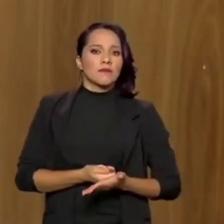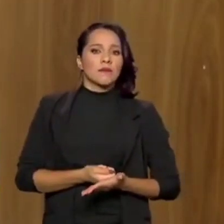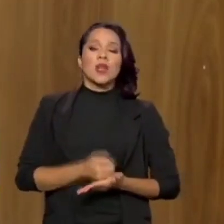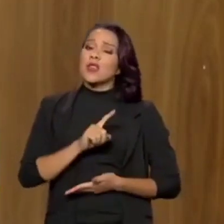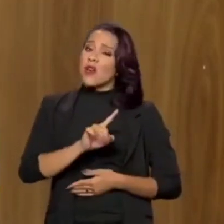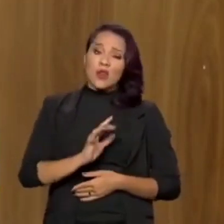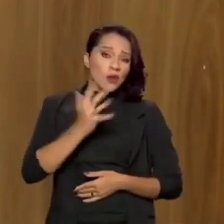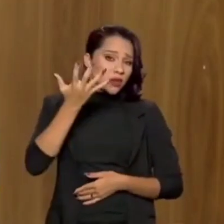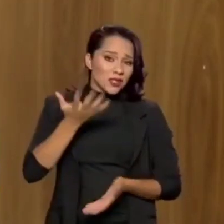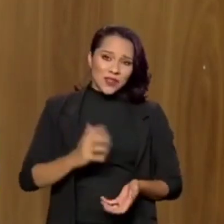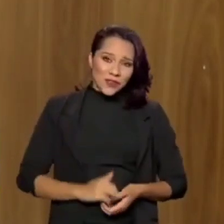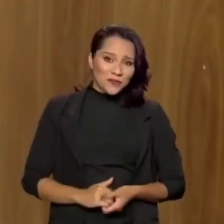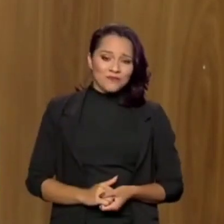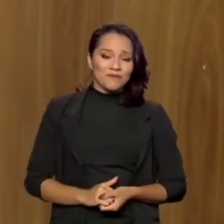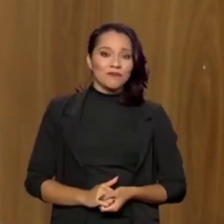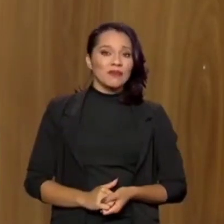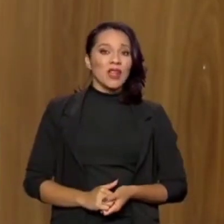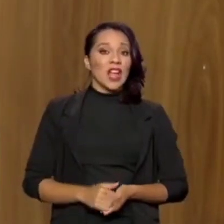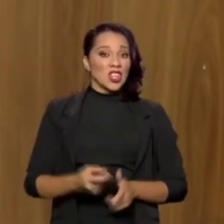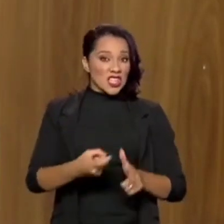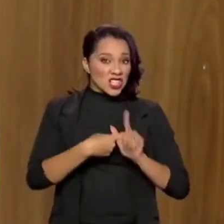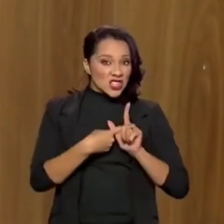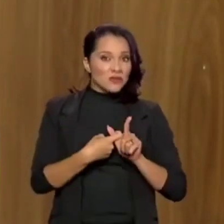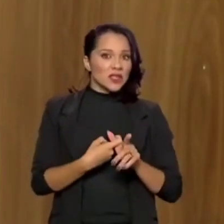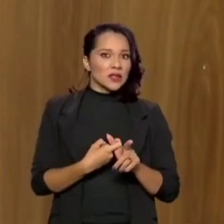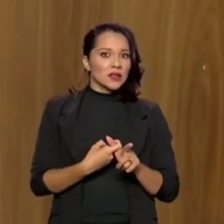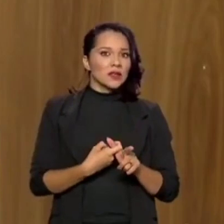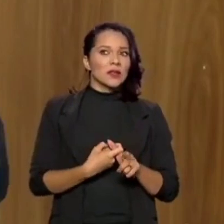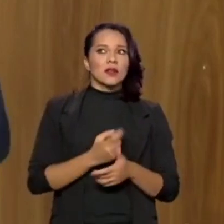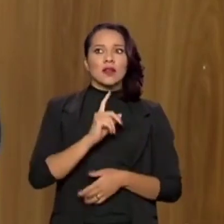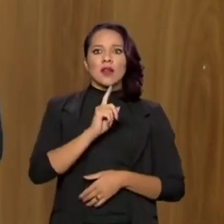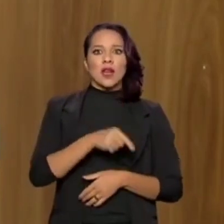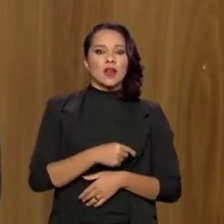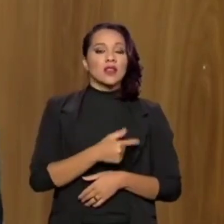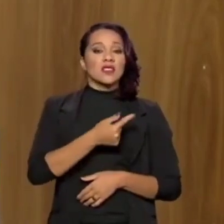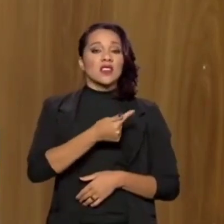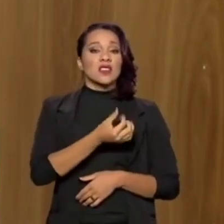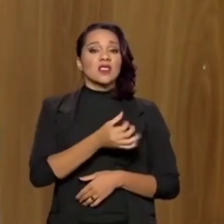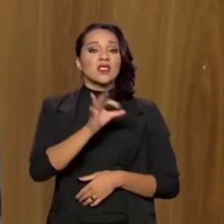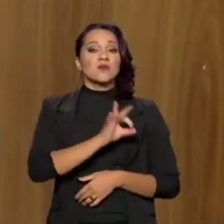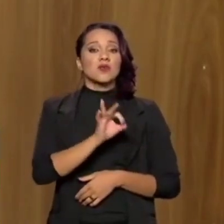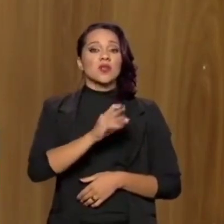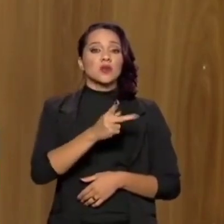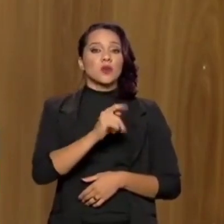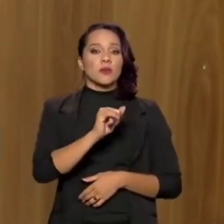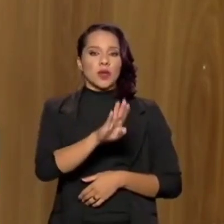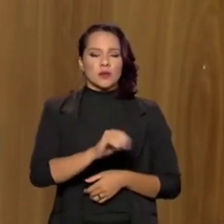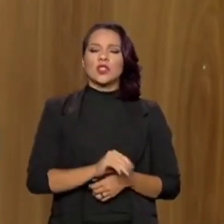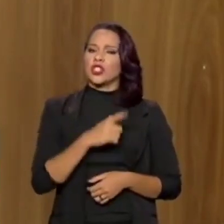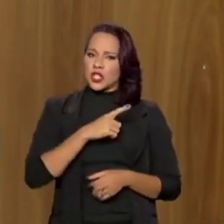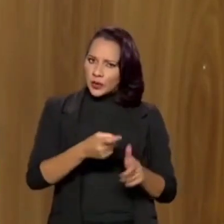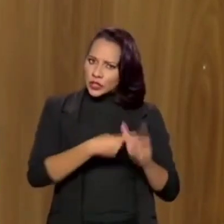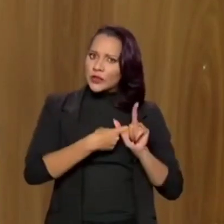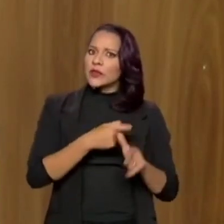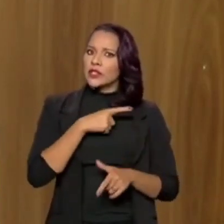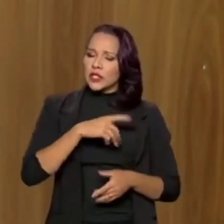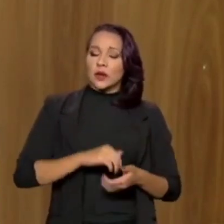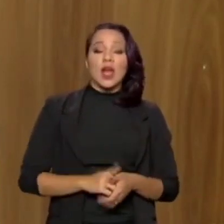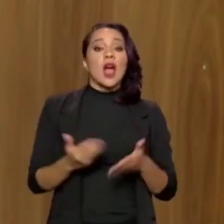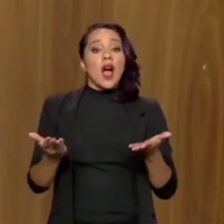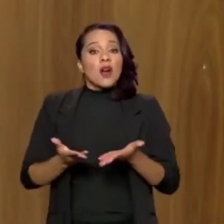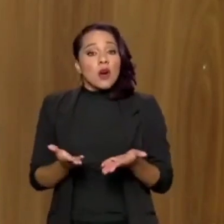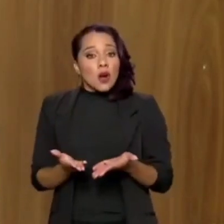o que aconteceu. A nossa dívida era 76% do PIB, tinha uma dívida lá.